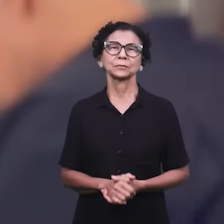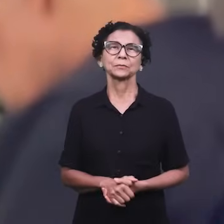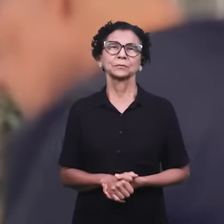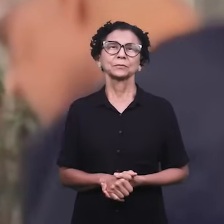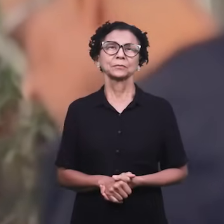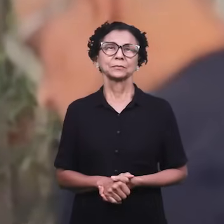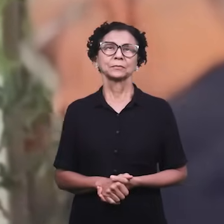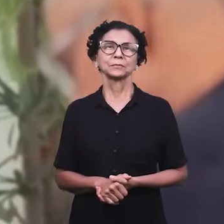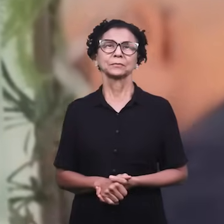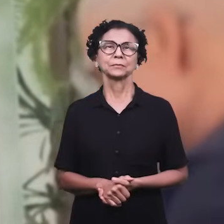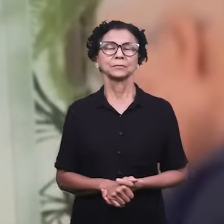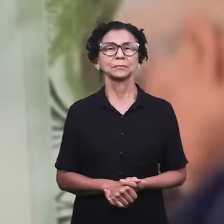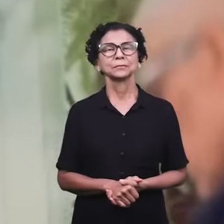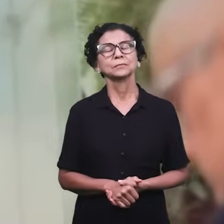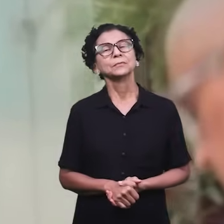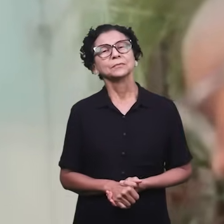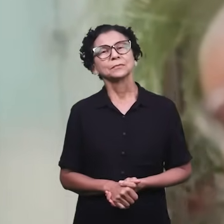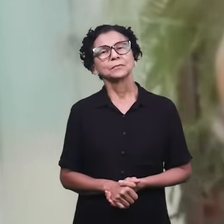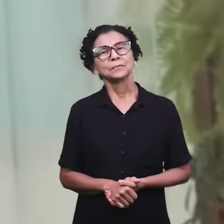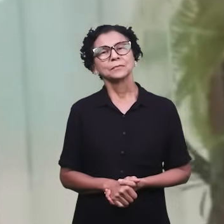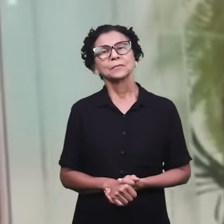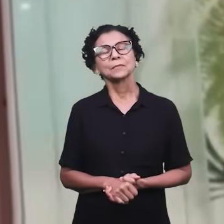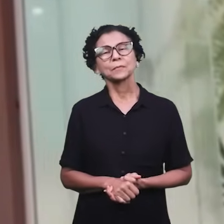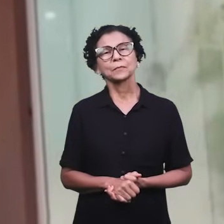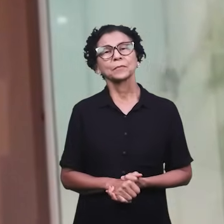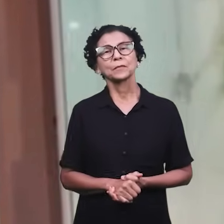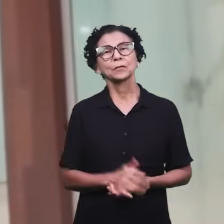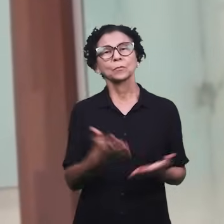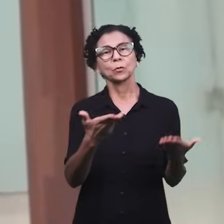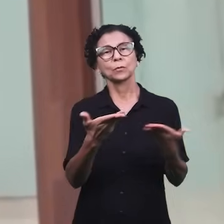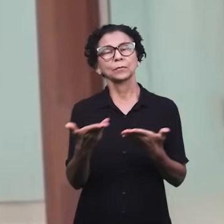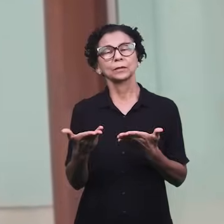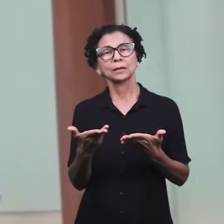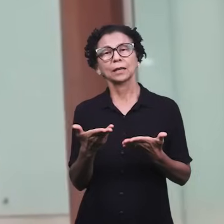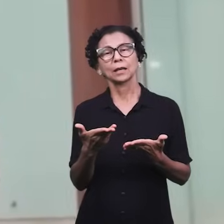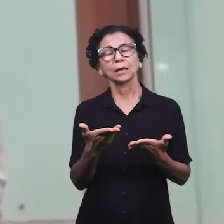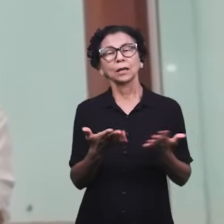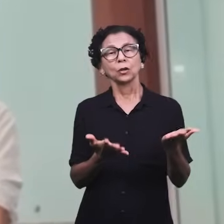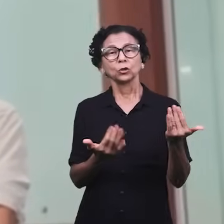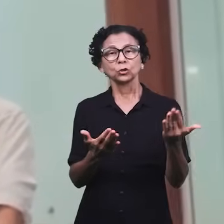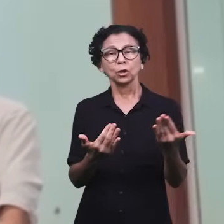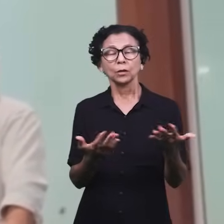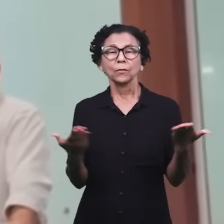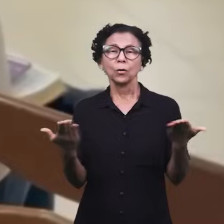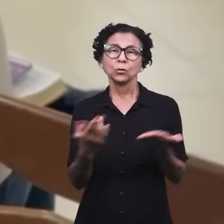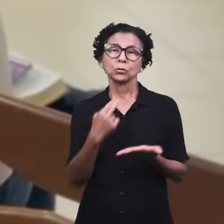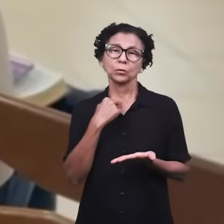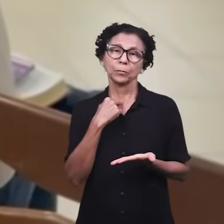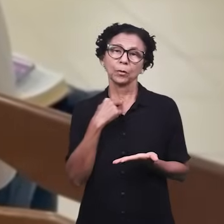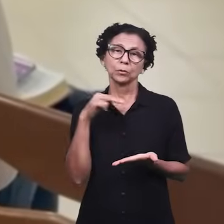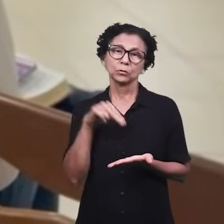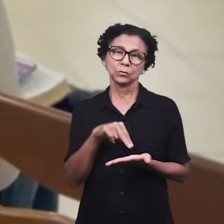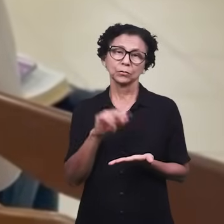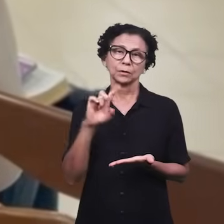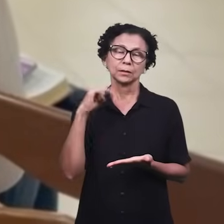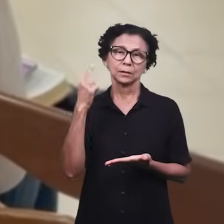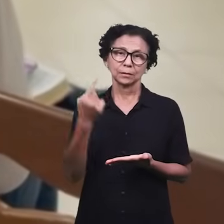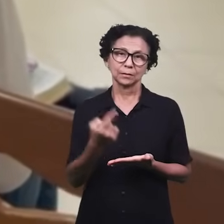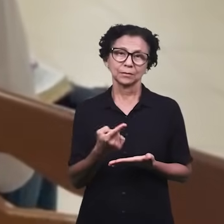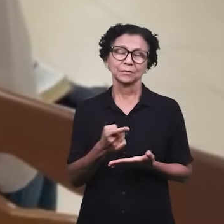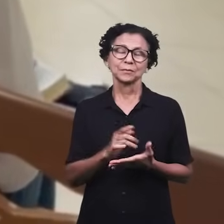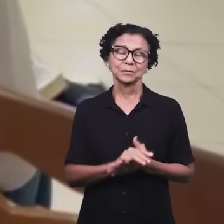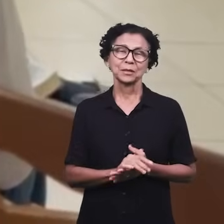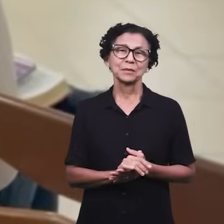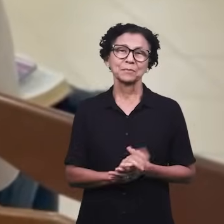E nós aguardamos você, jovem, que não pôde estar hoje, mas que no próximo evento do Evangelho Sem Fronteiras possa estar aqui conosco,